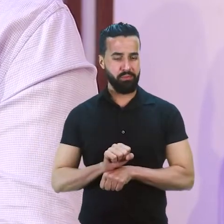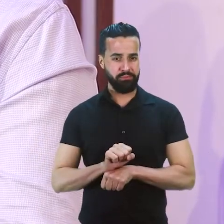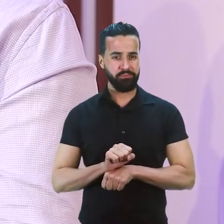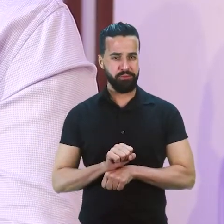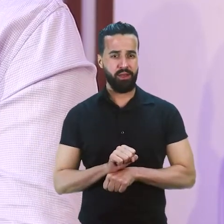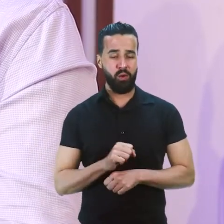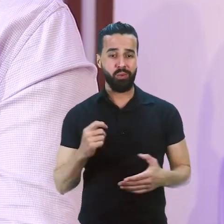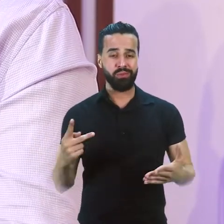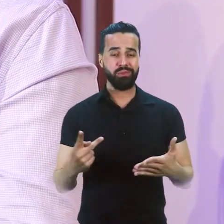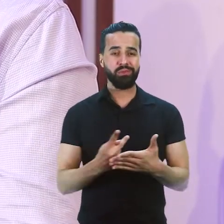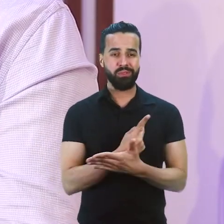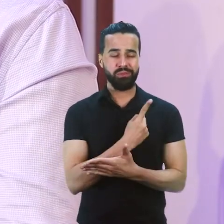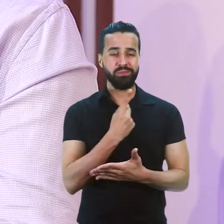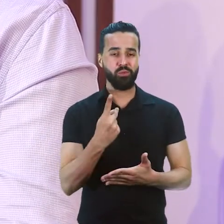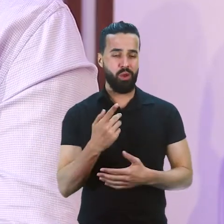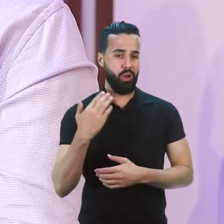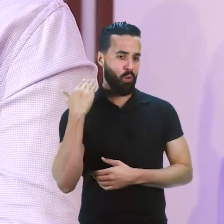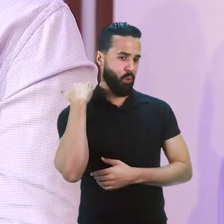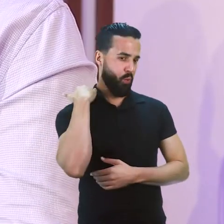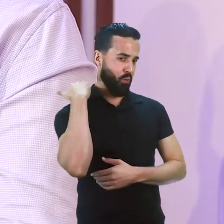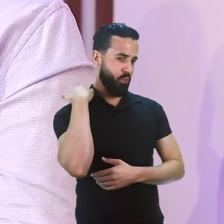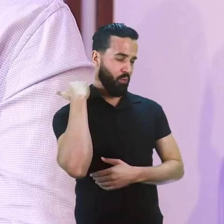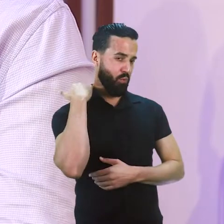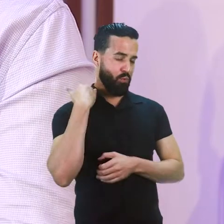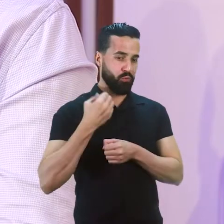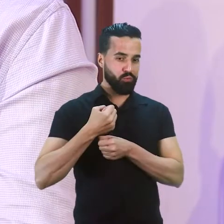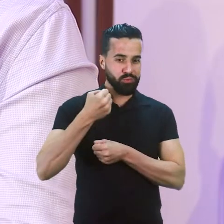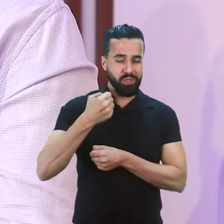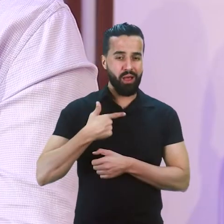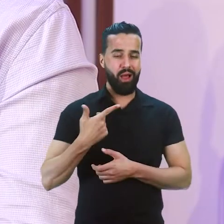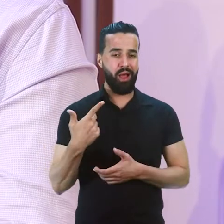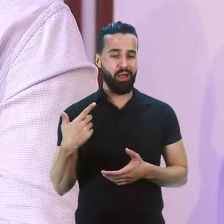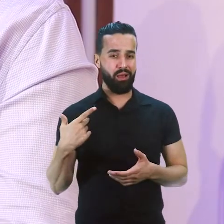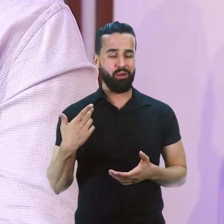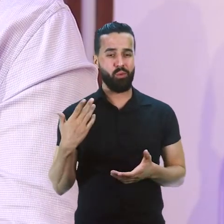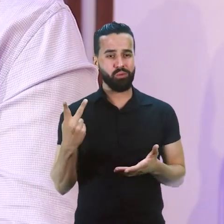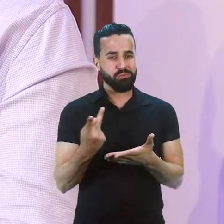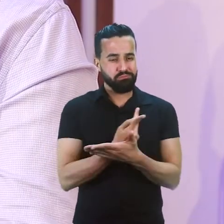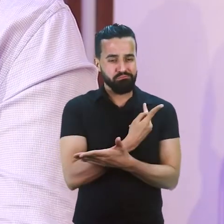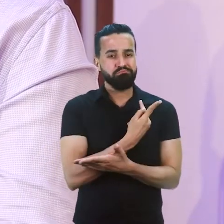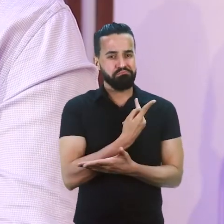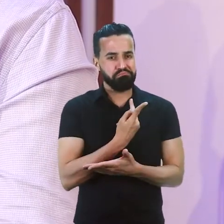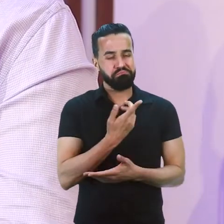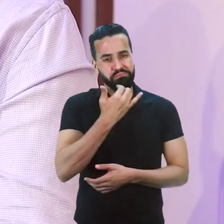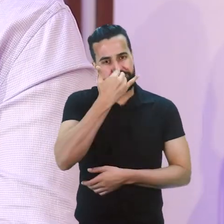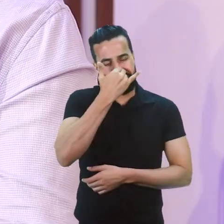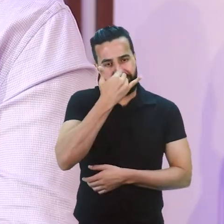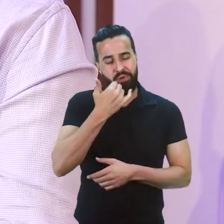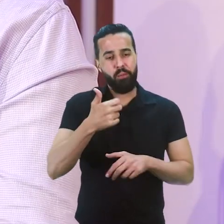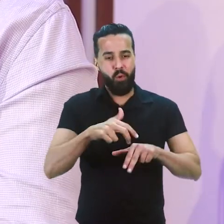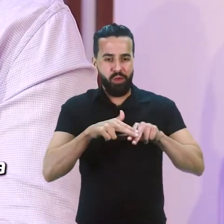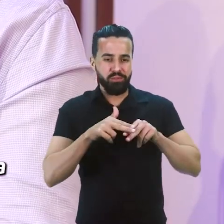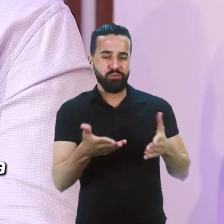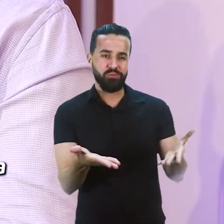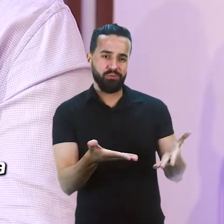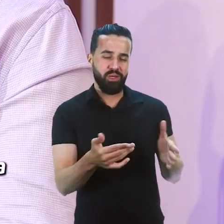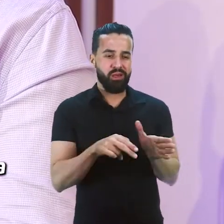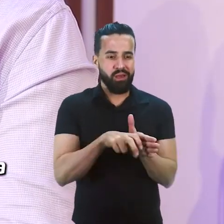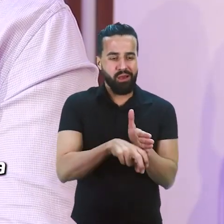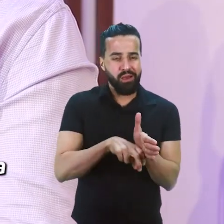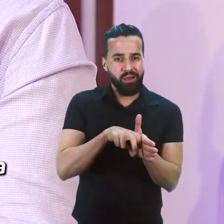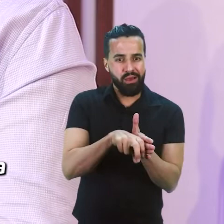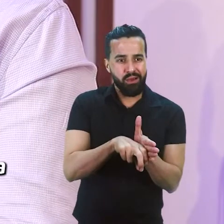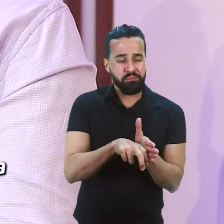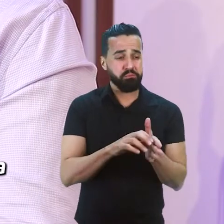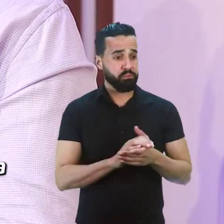lesão na coluna e que lhe deixou nessa condição, né? De utilizar a cadeira de rodas. Você que não